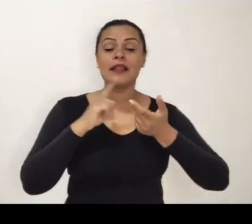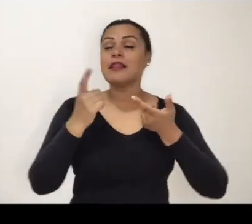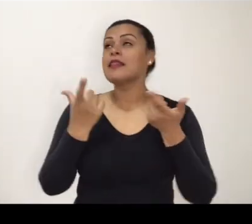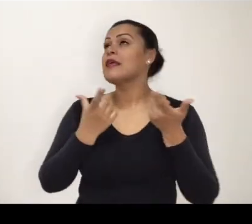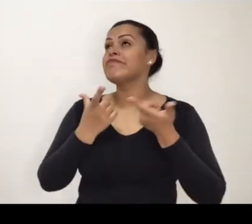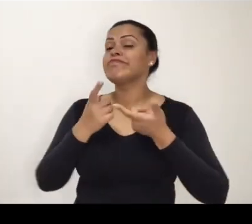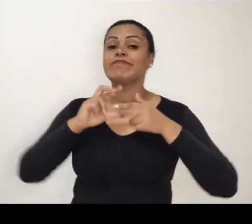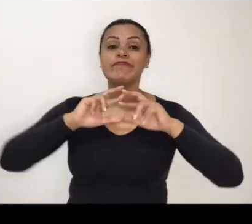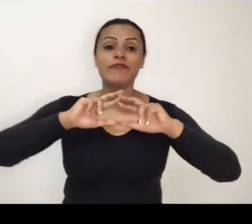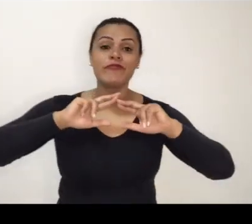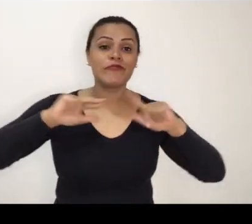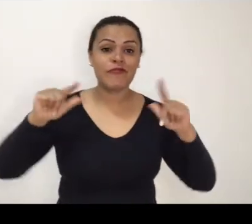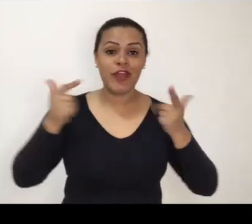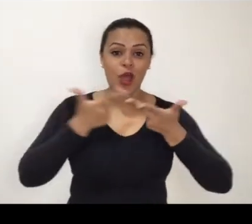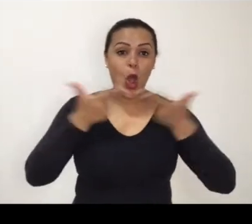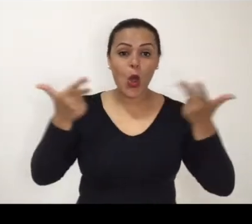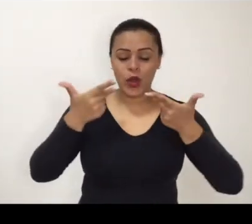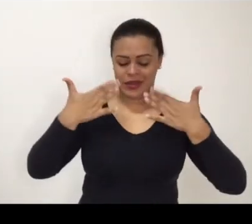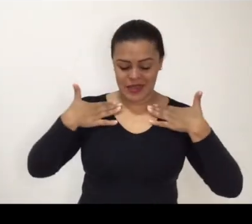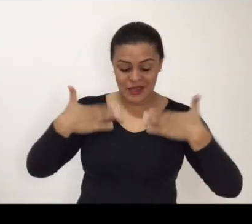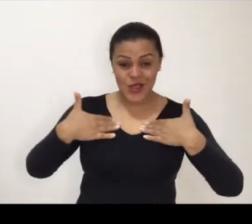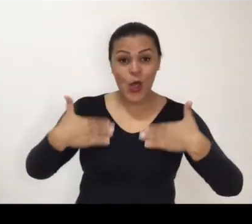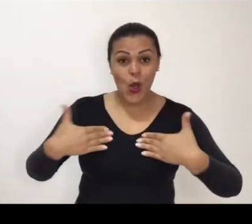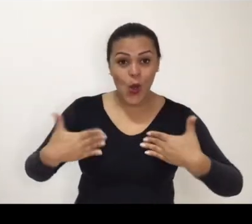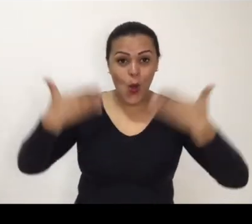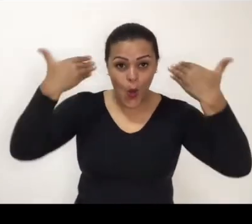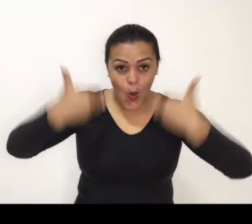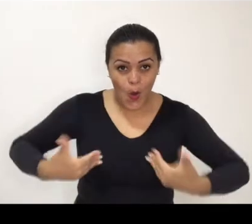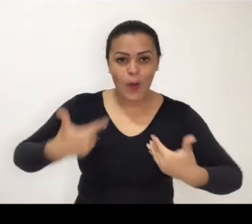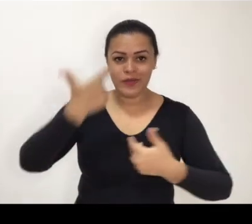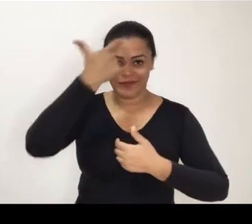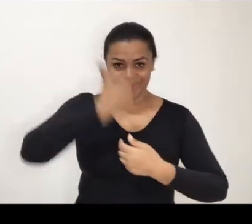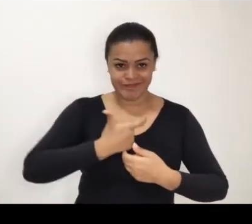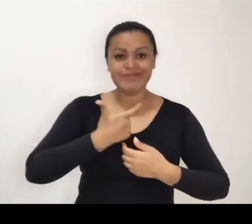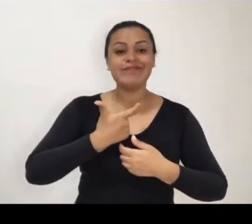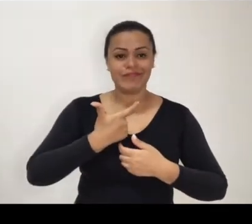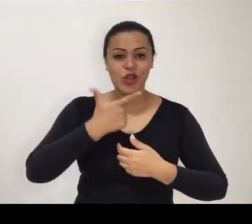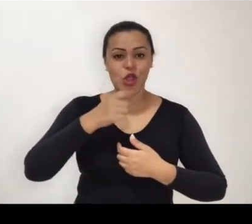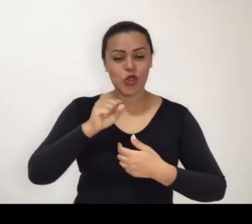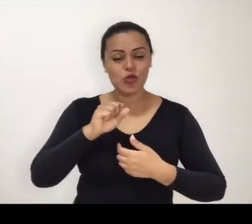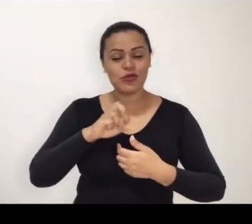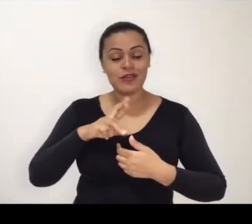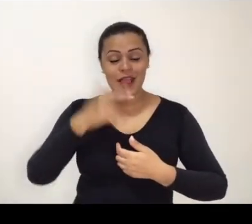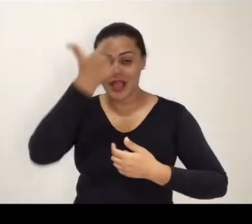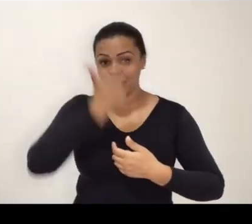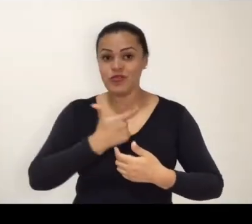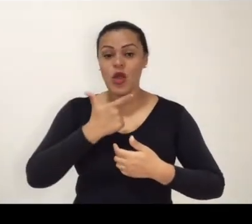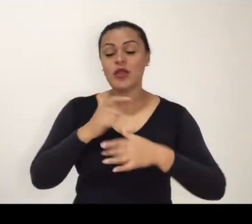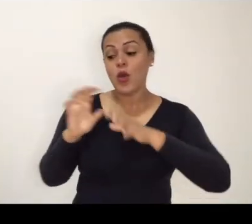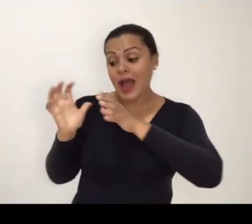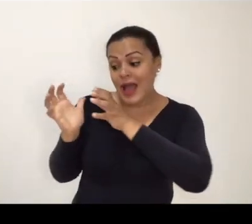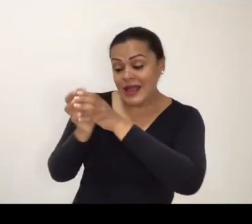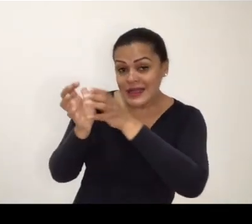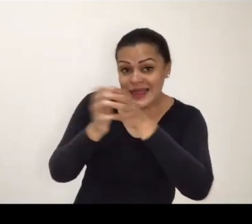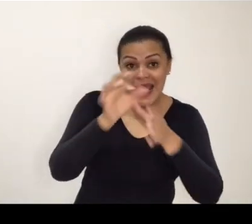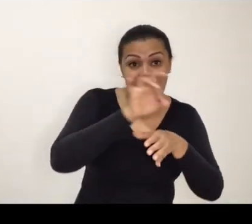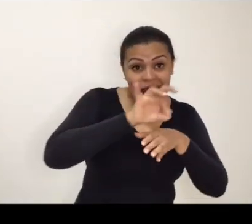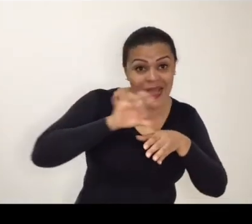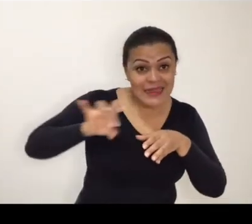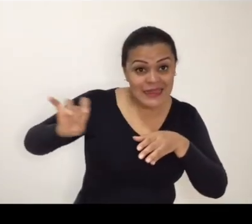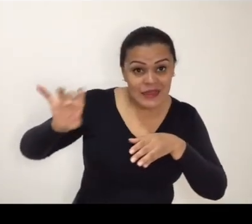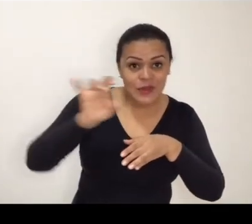atravessamentos nesse corpo, nesse ser, né? Cada coletivo ele tem